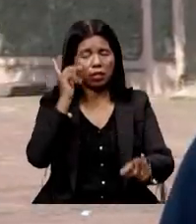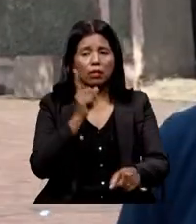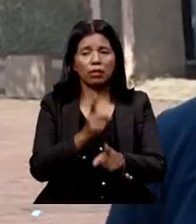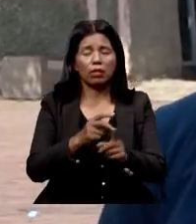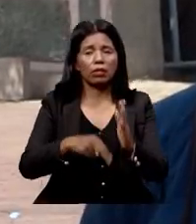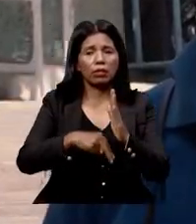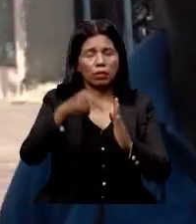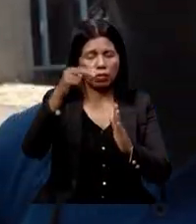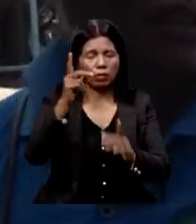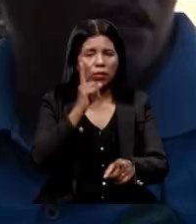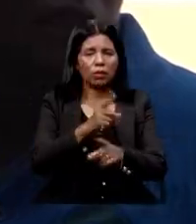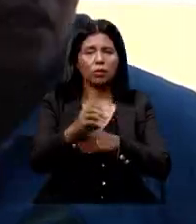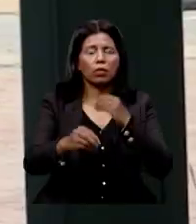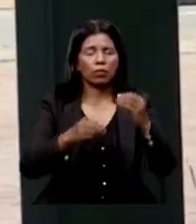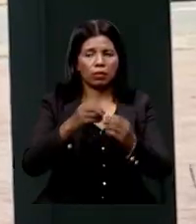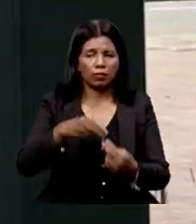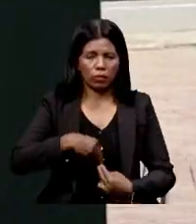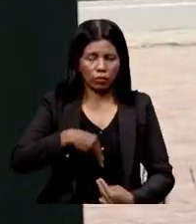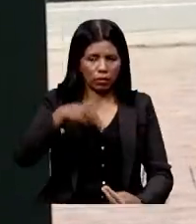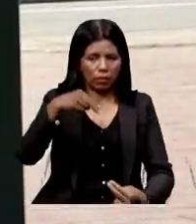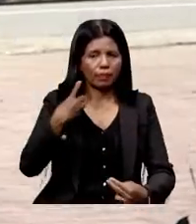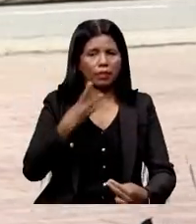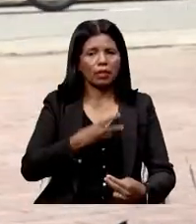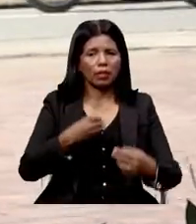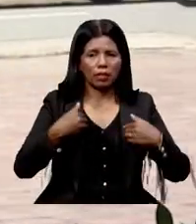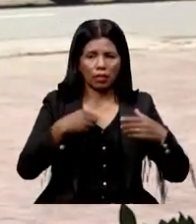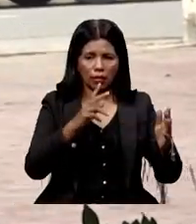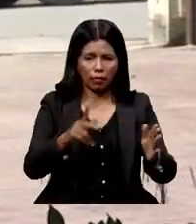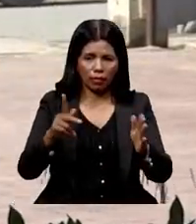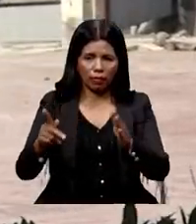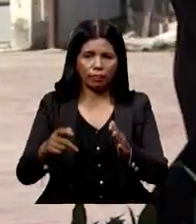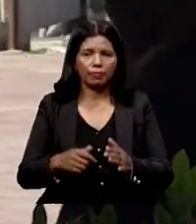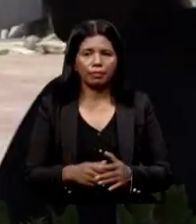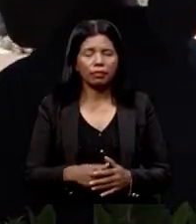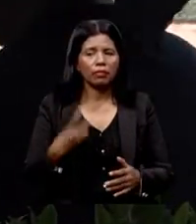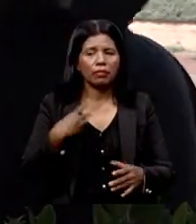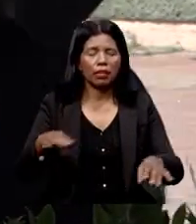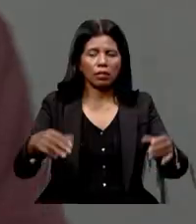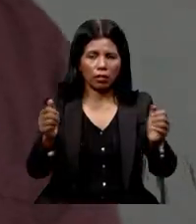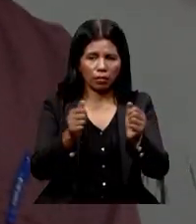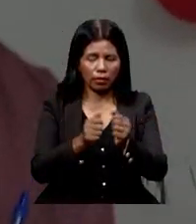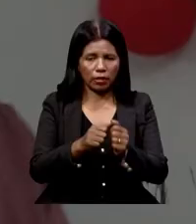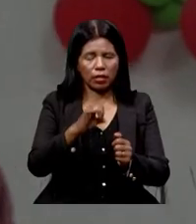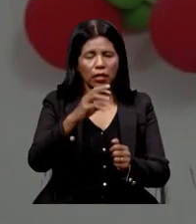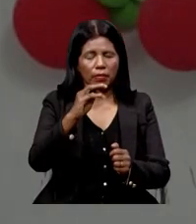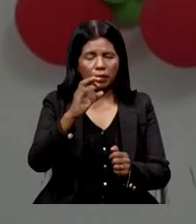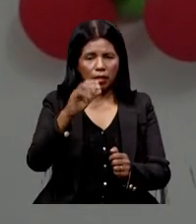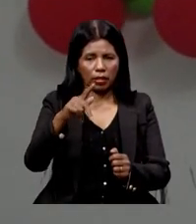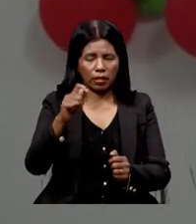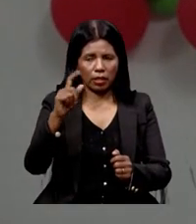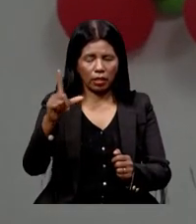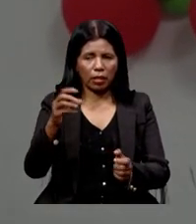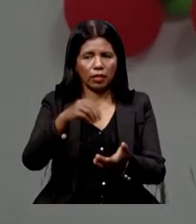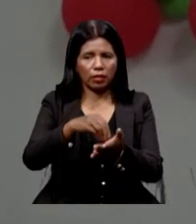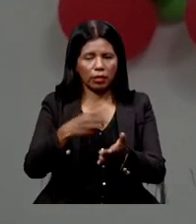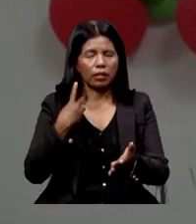número certeza com a ba malnutrição. Nebe ita plano na para ita servisa muto ko INTL para tu bele kria rasi